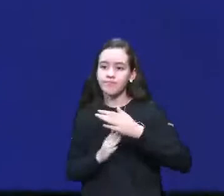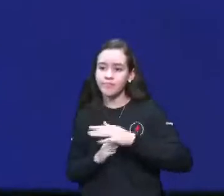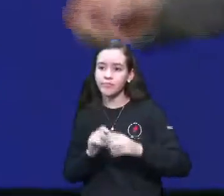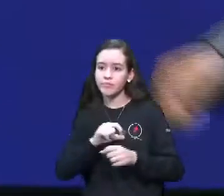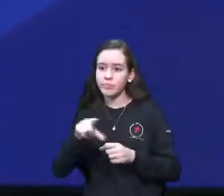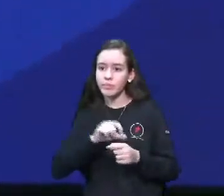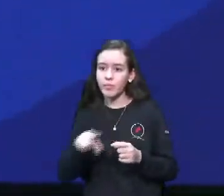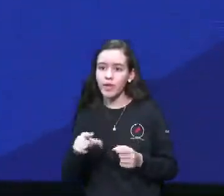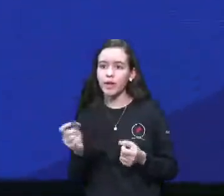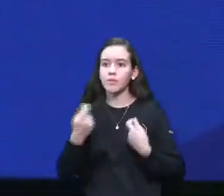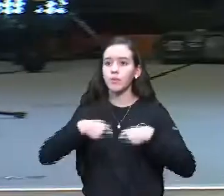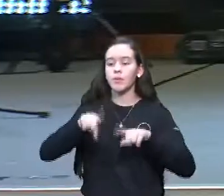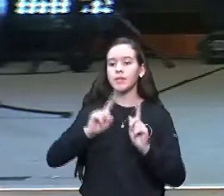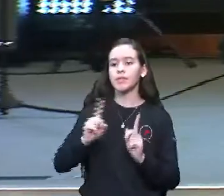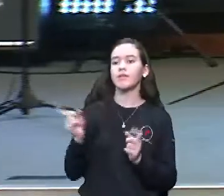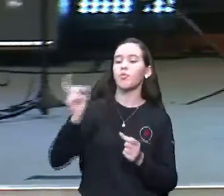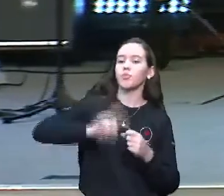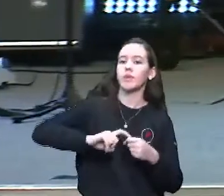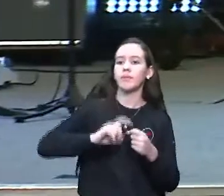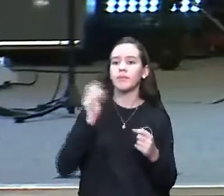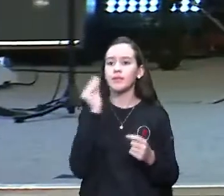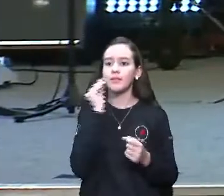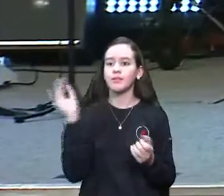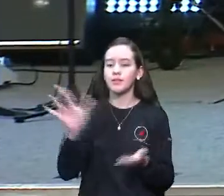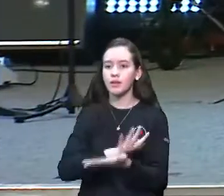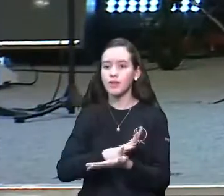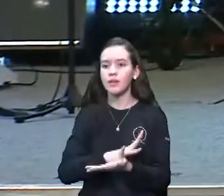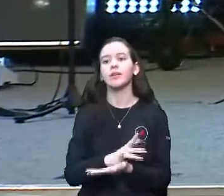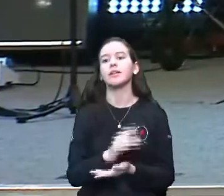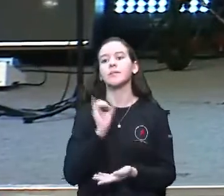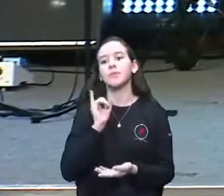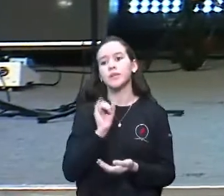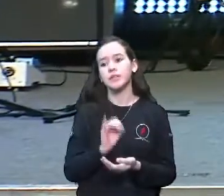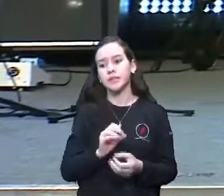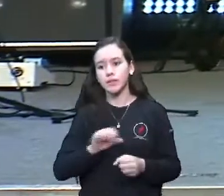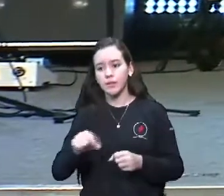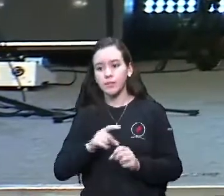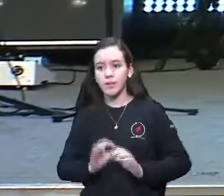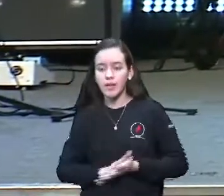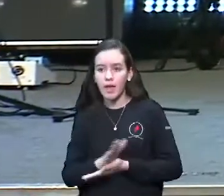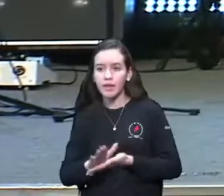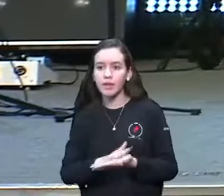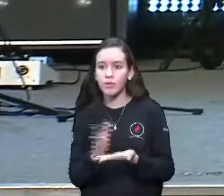voltar para tentar destruir, porque quando eu não semeio, a colheita já não vai existir.